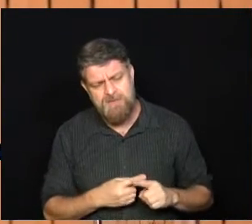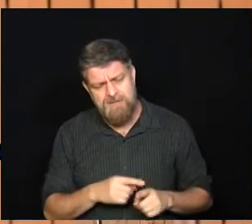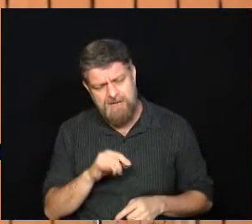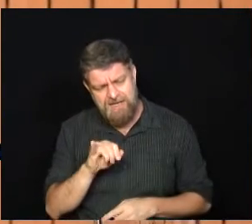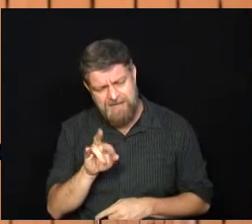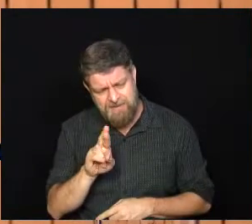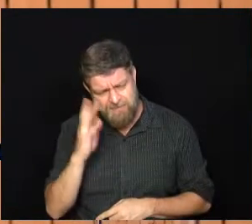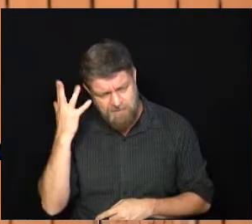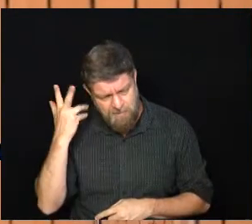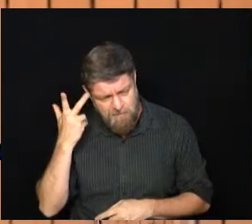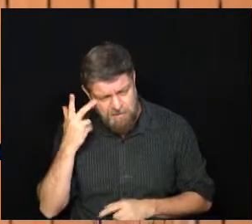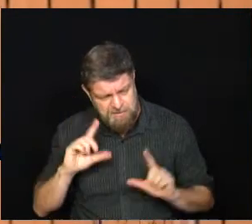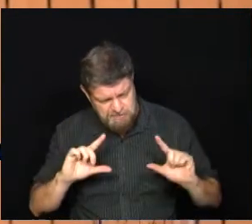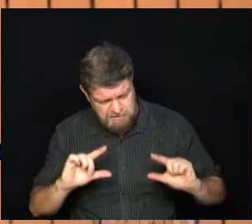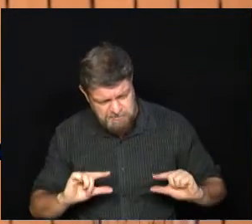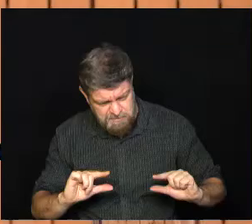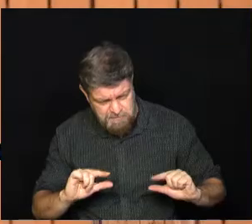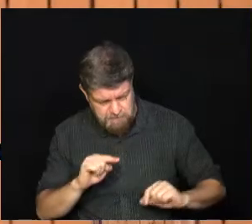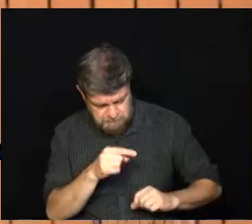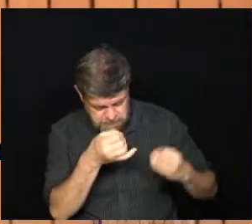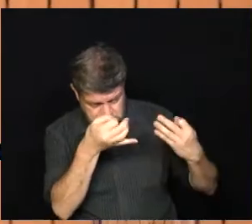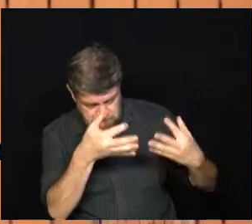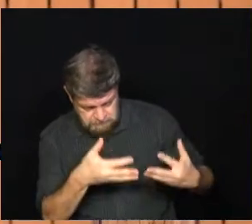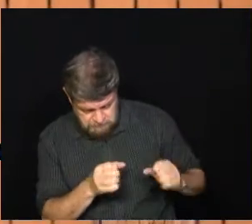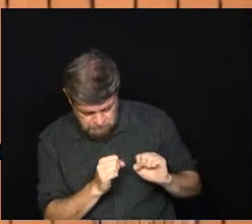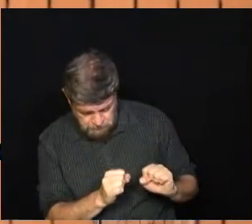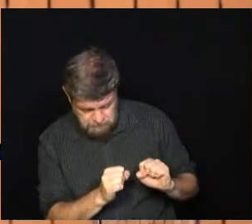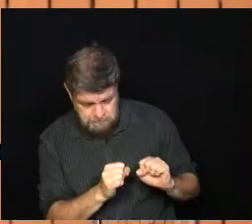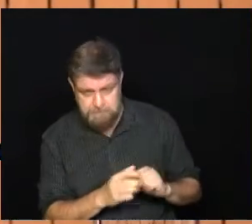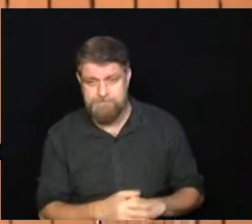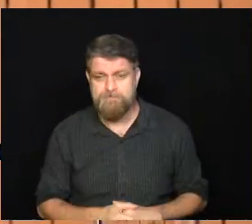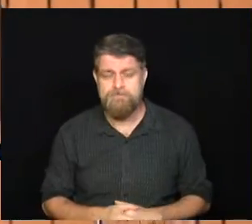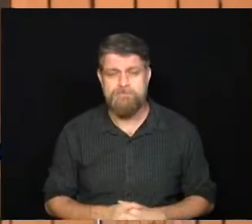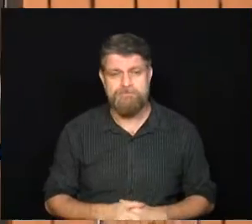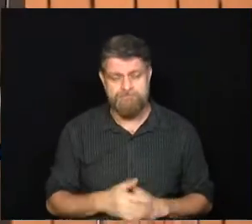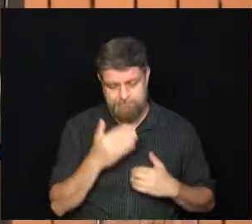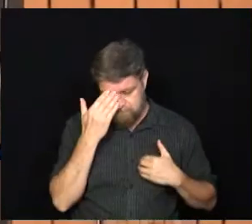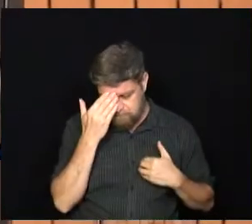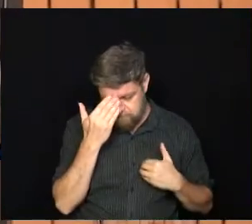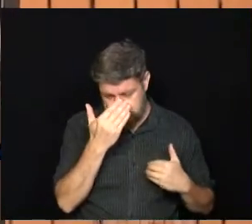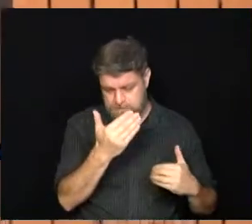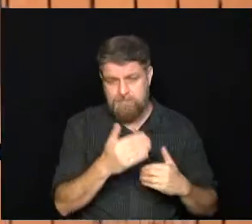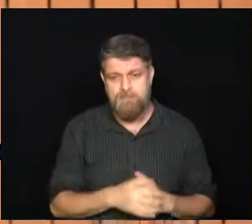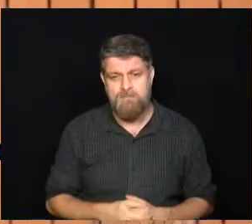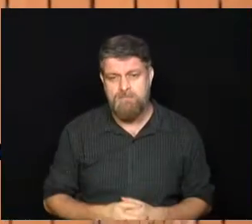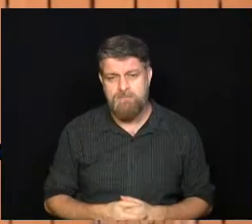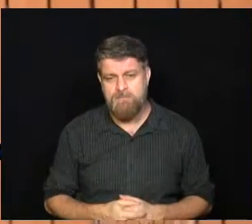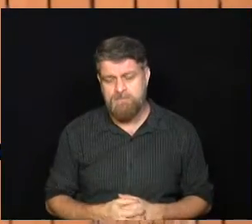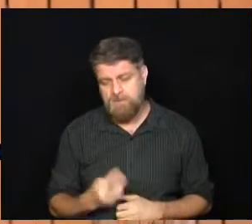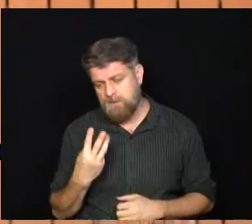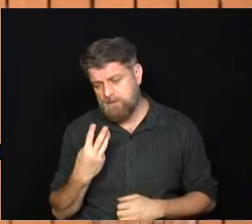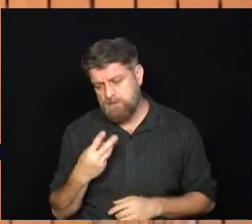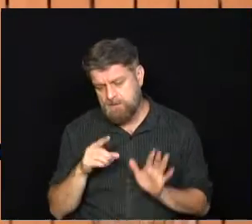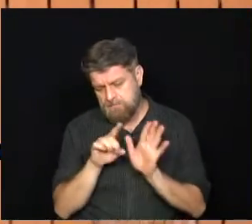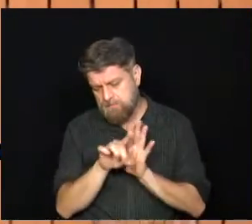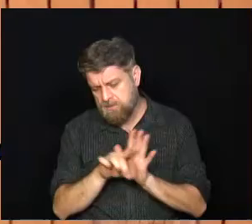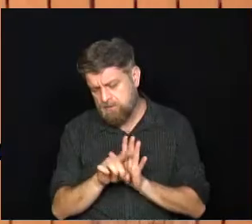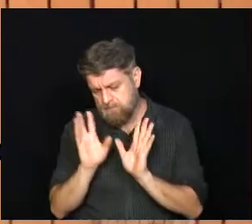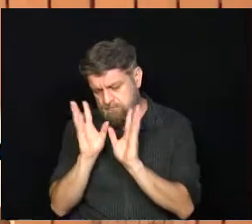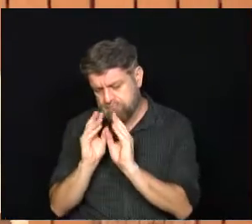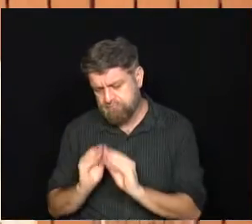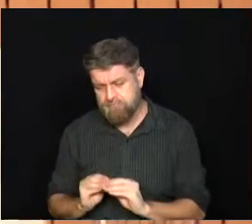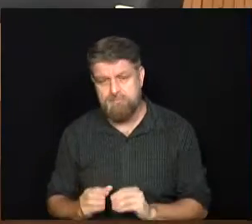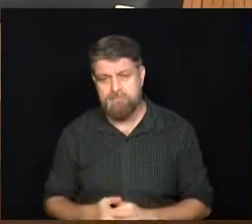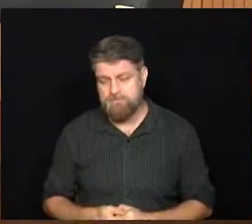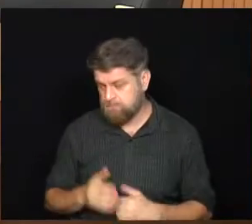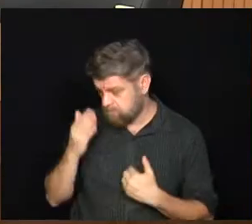isso? Né? Se pudesse nos explicar, fica grato. São essas minhas considerações, senhor presidente, por enquanto. Obrigado,